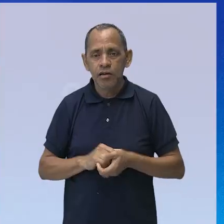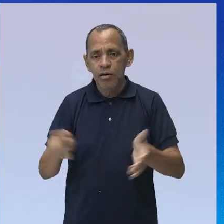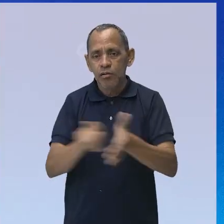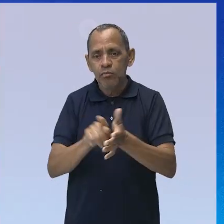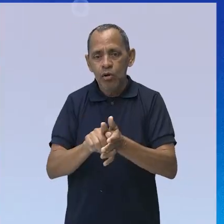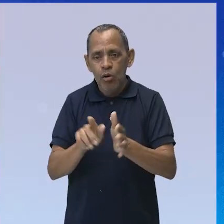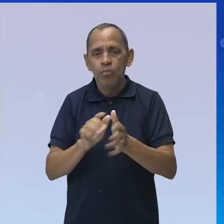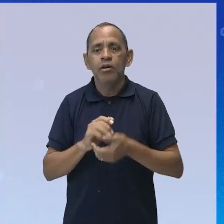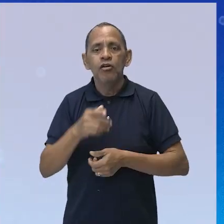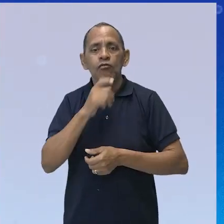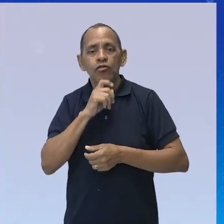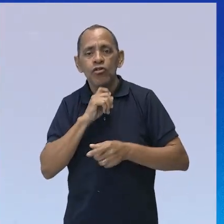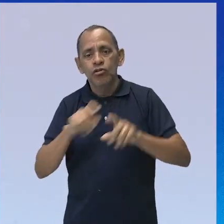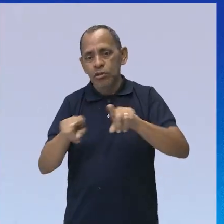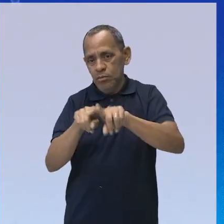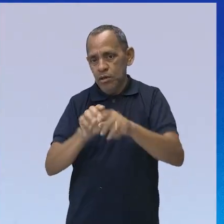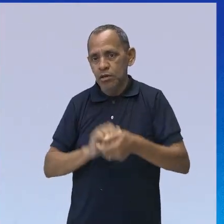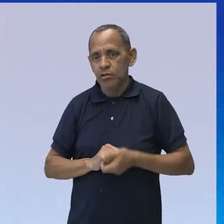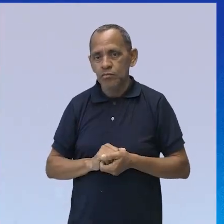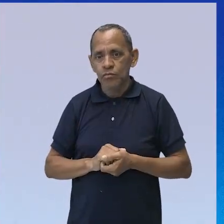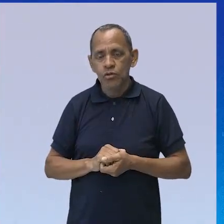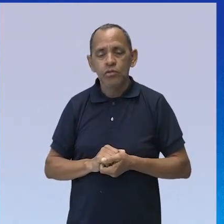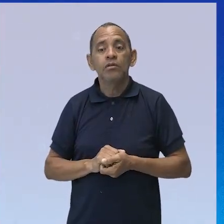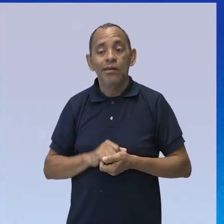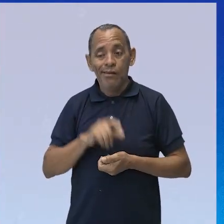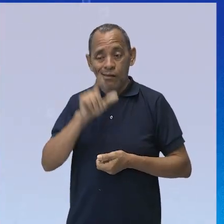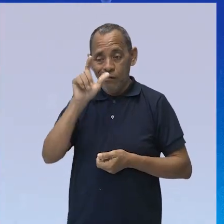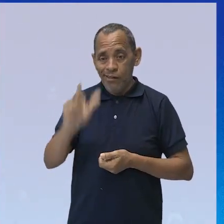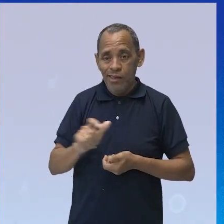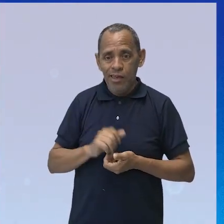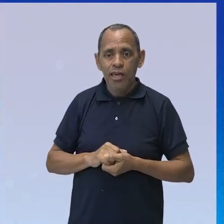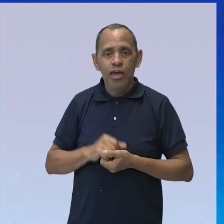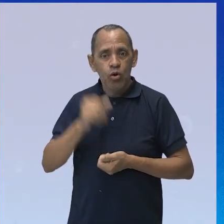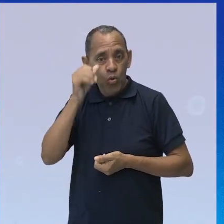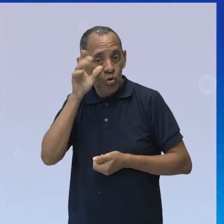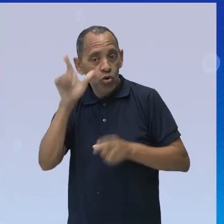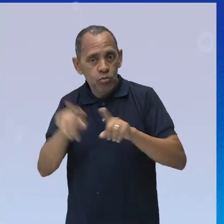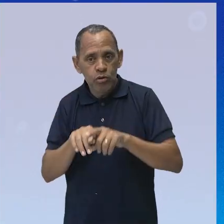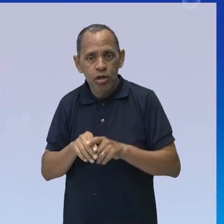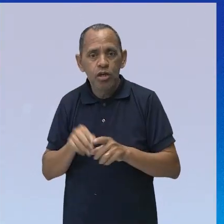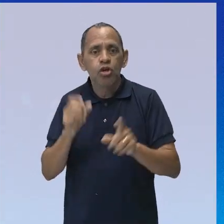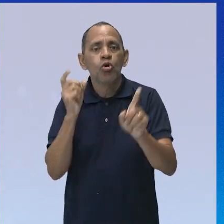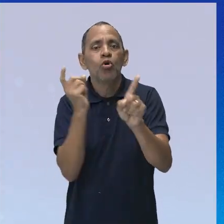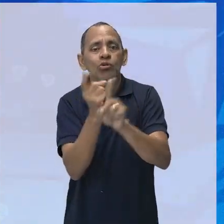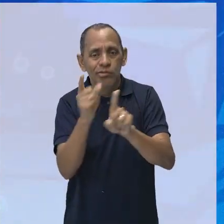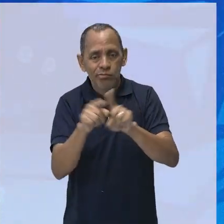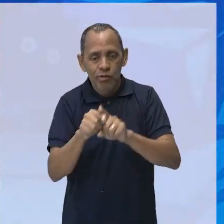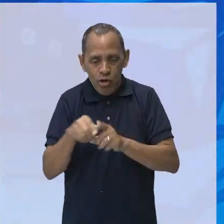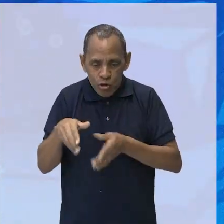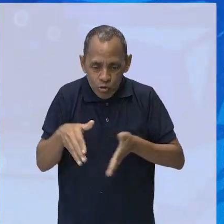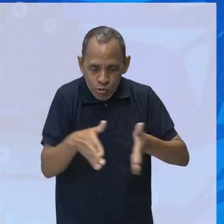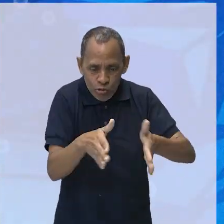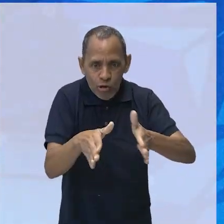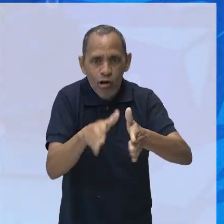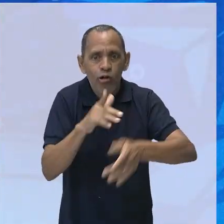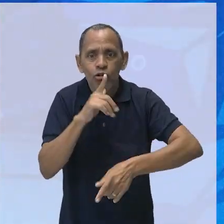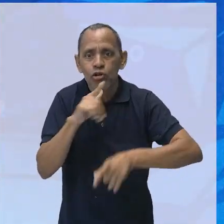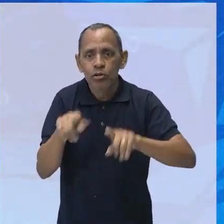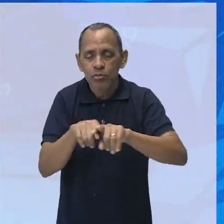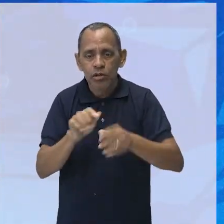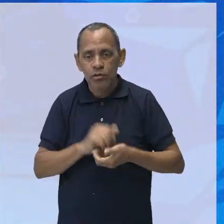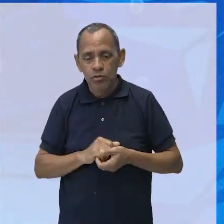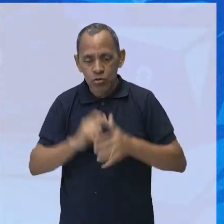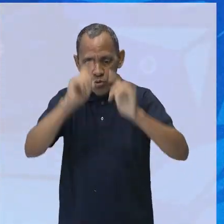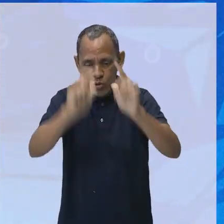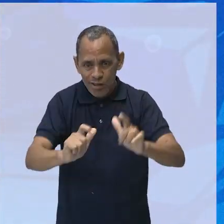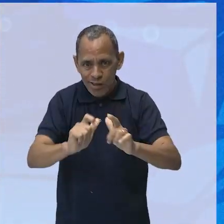Carajá, curioso sobre o mundo da superfície, encontrou uma passagem na ilha do Bananal, o Inis Edena,